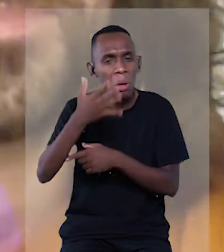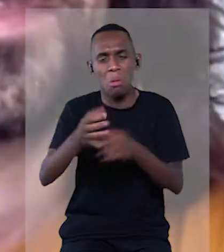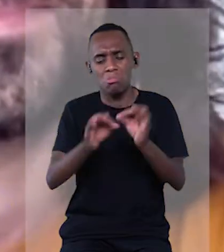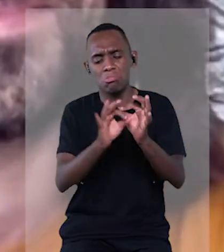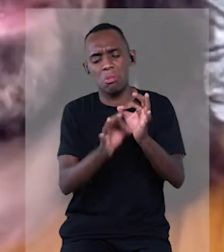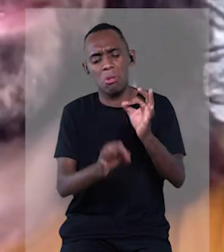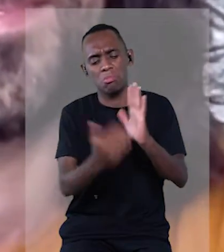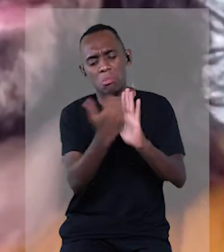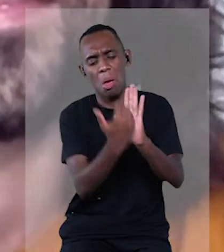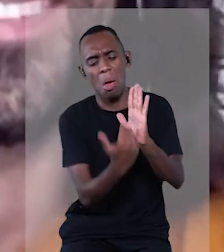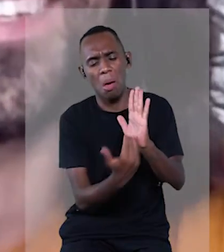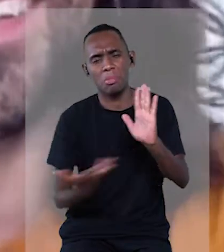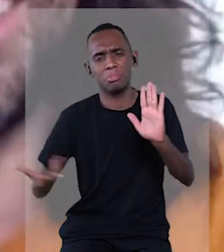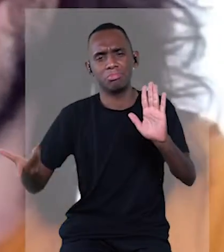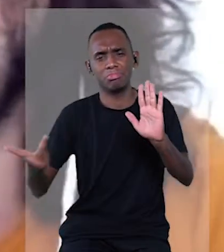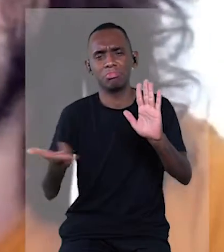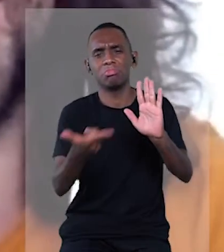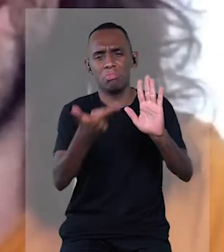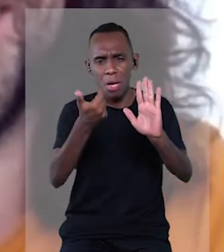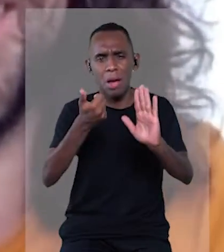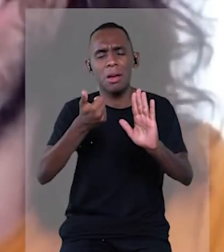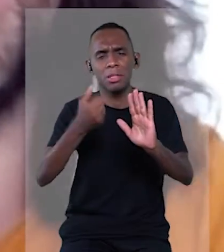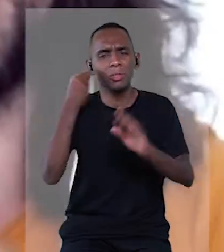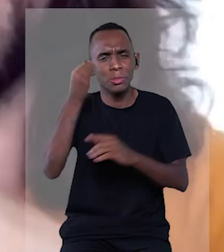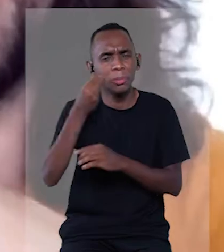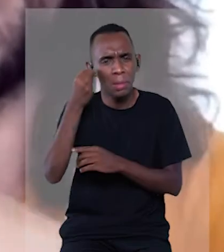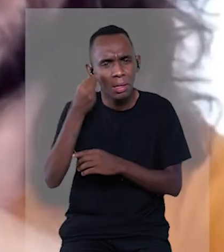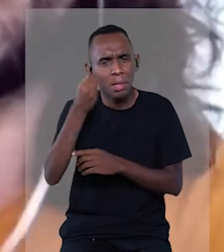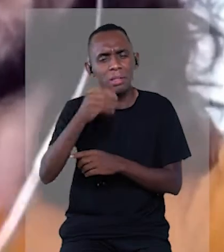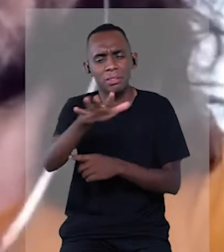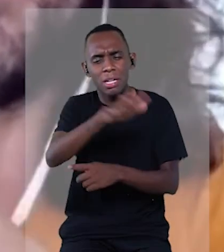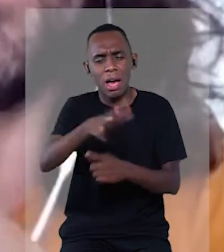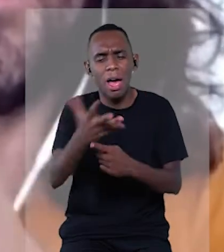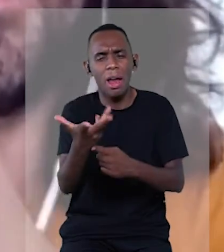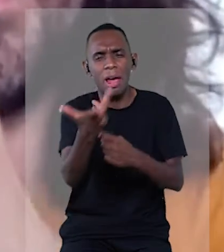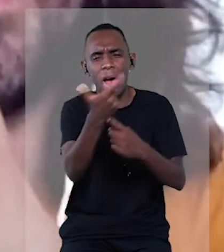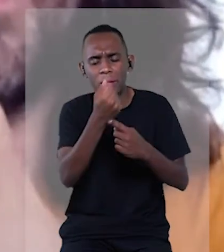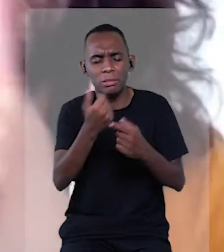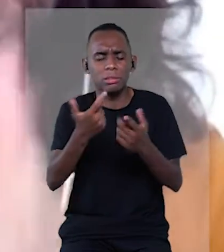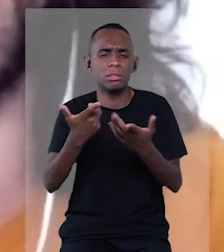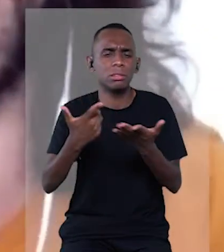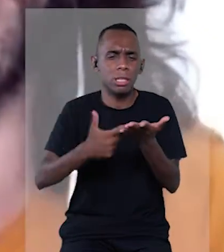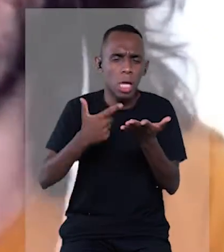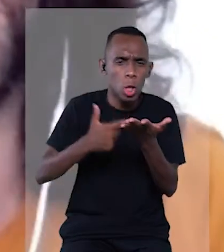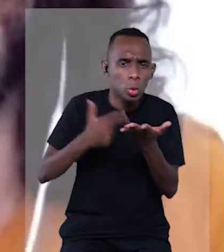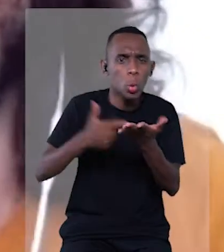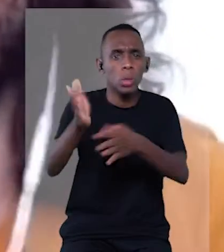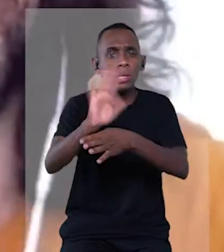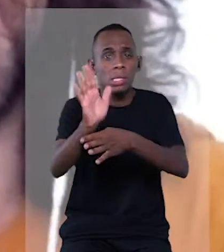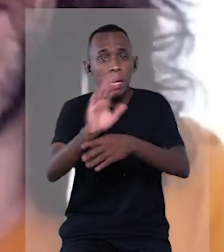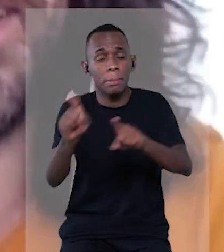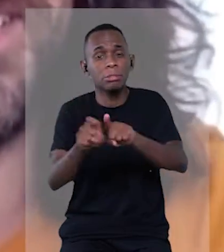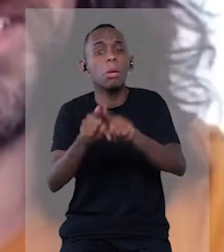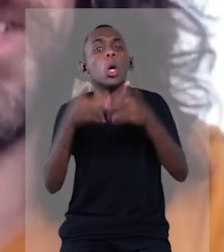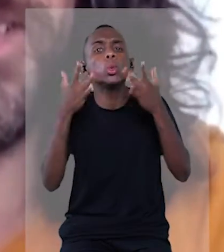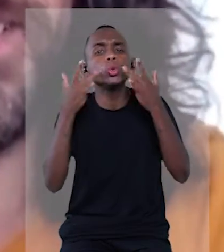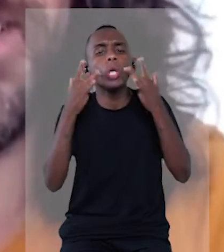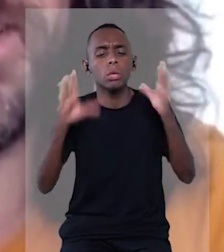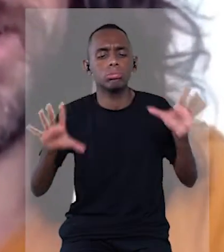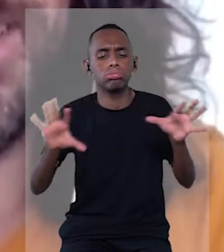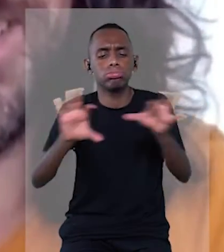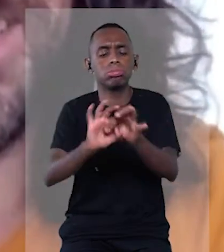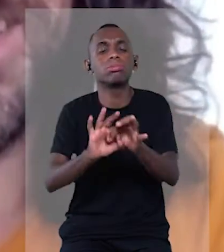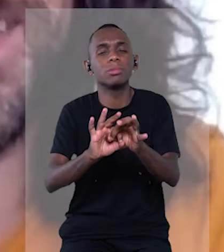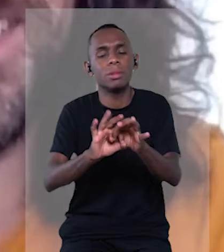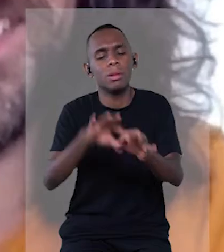currículo lindo que envolve tantas artes, né? A literatura, o cinema, o teatro. Vamos falar um pouquinho de cada coisa